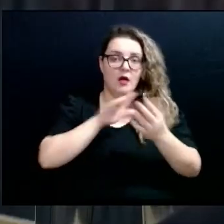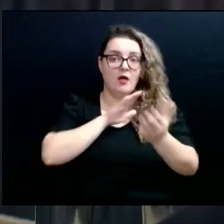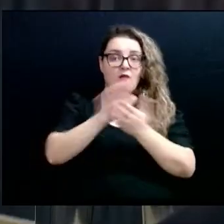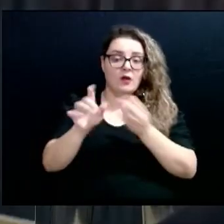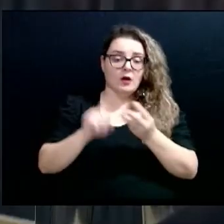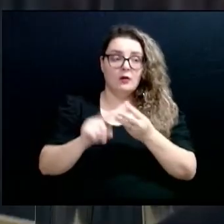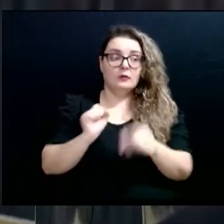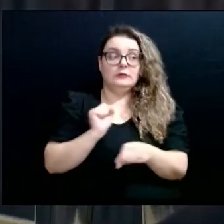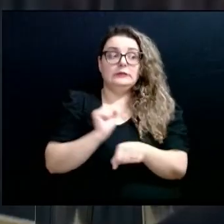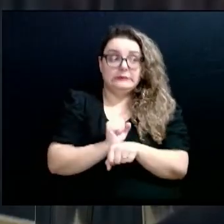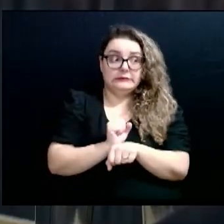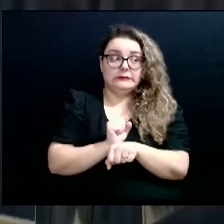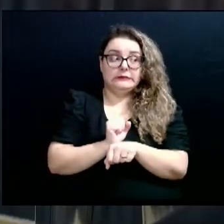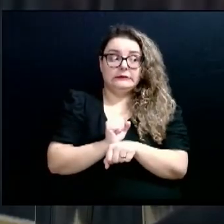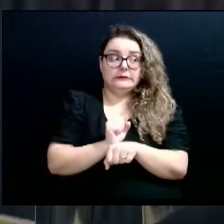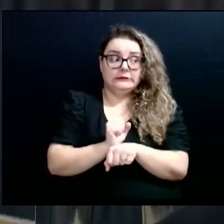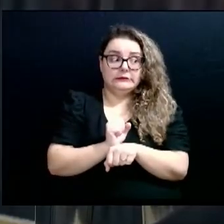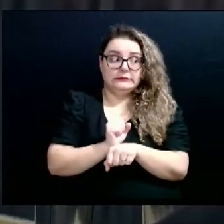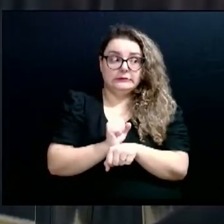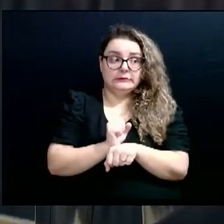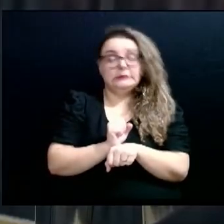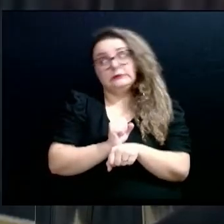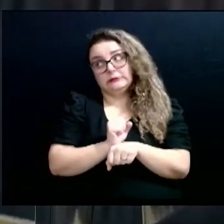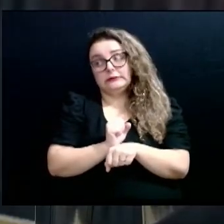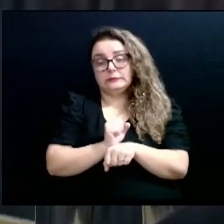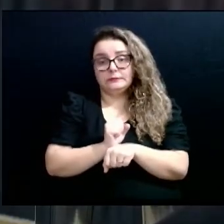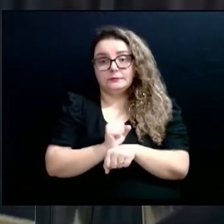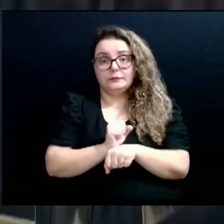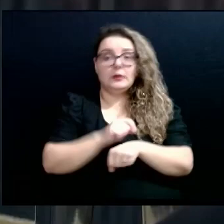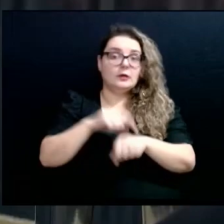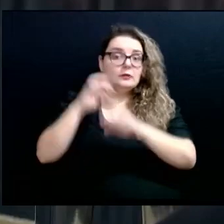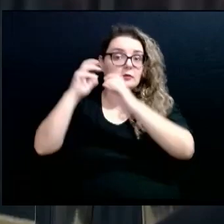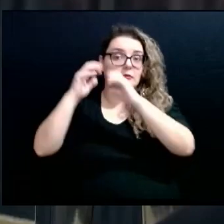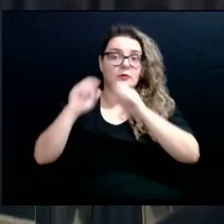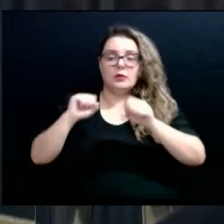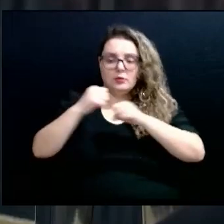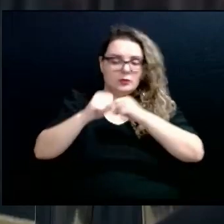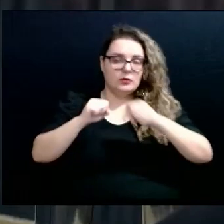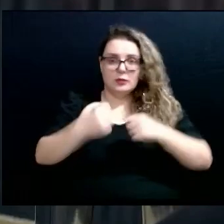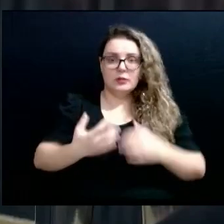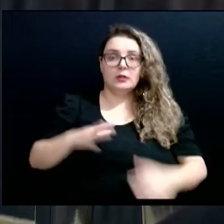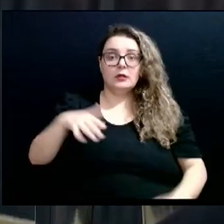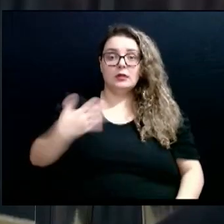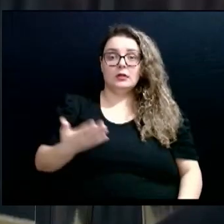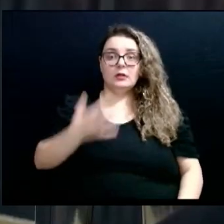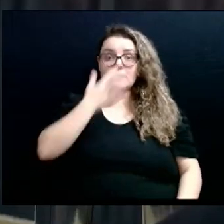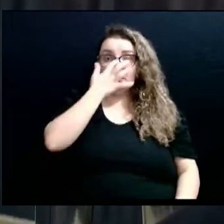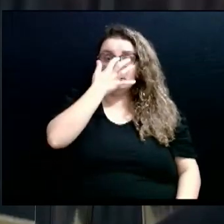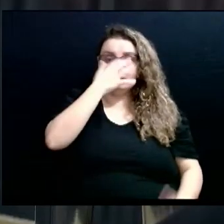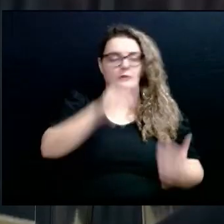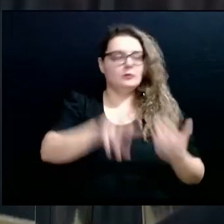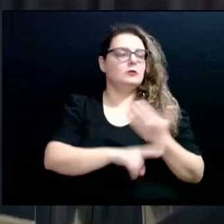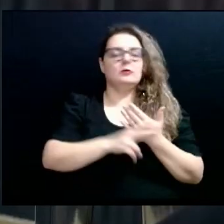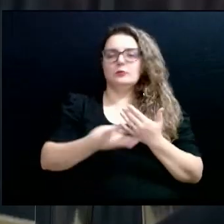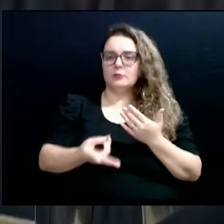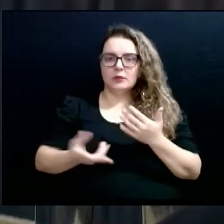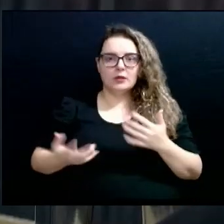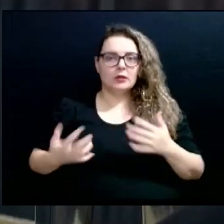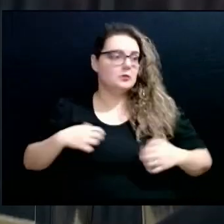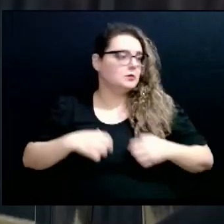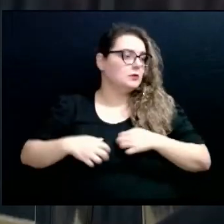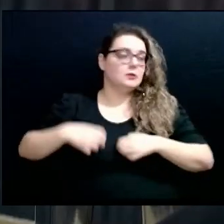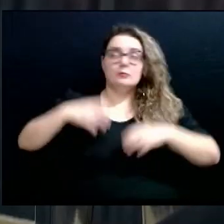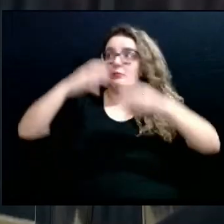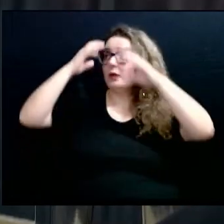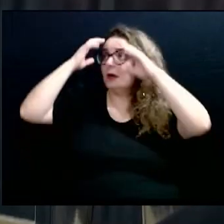momento, o cérebro pode escolher lutar, então é quando a gente reage e fica desesperado